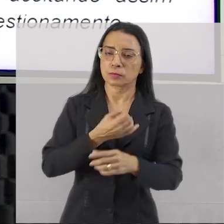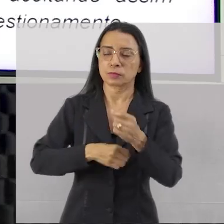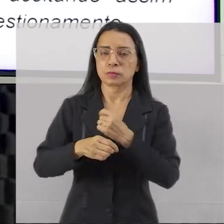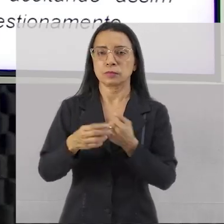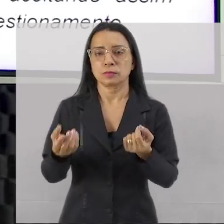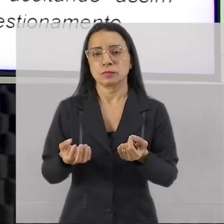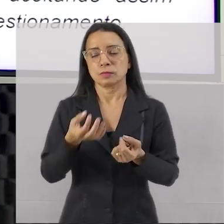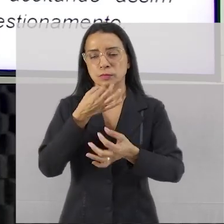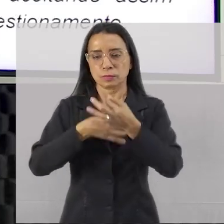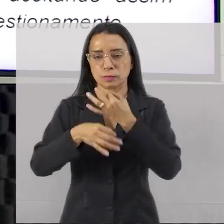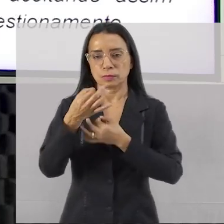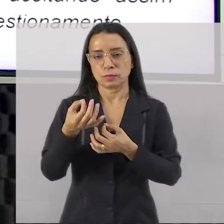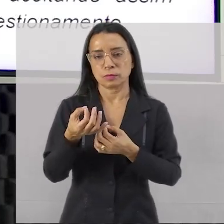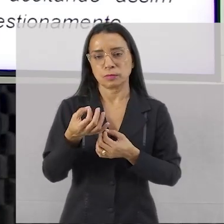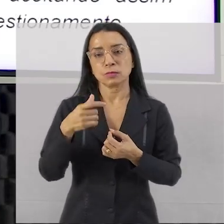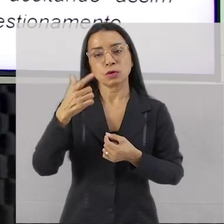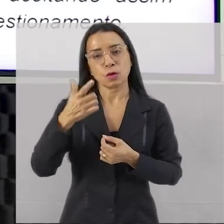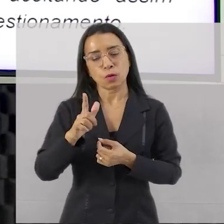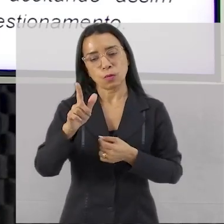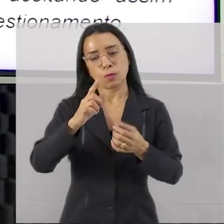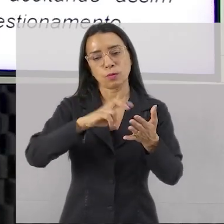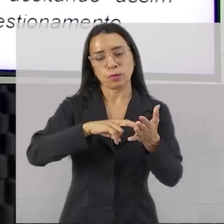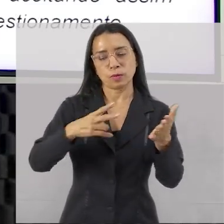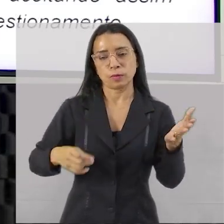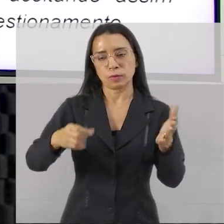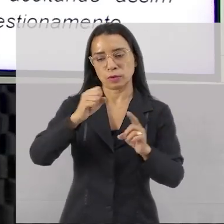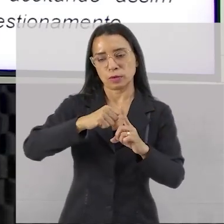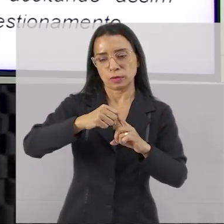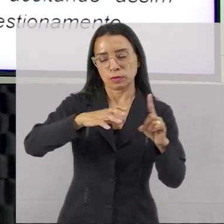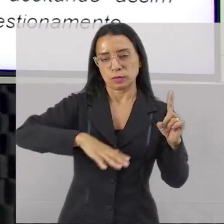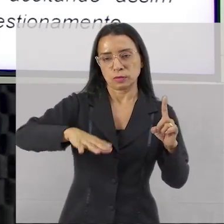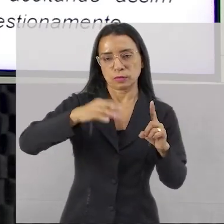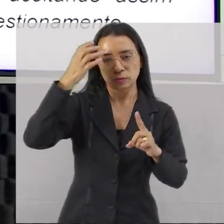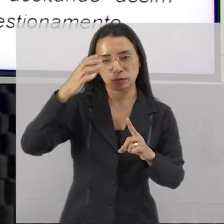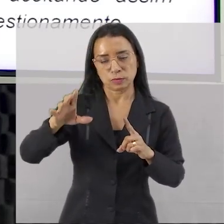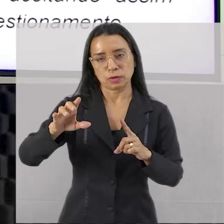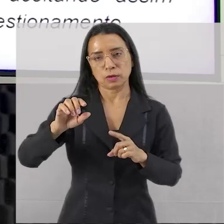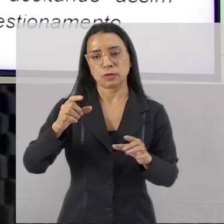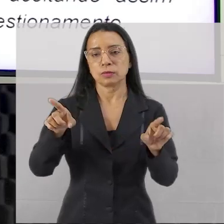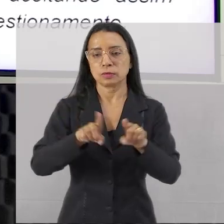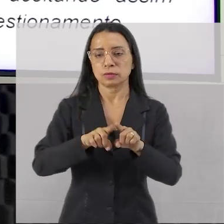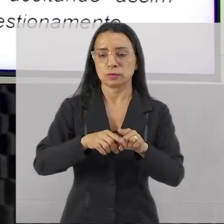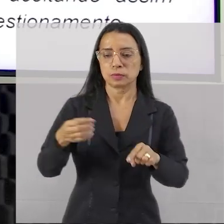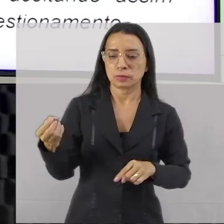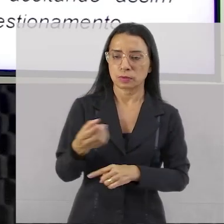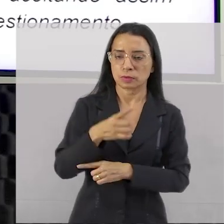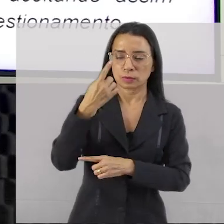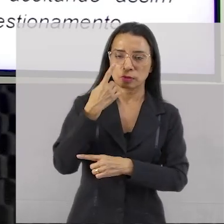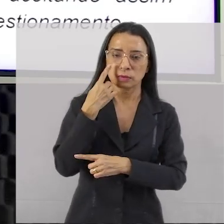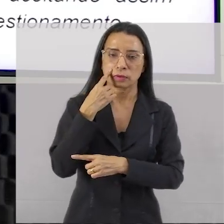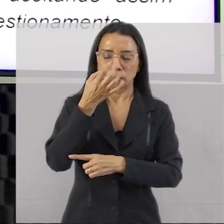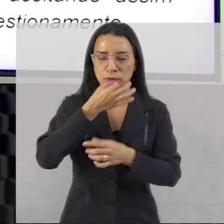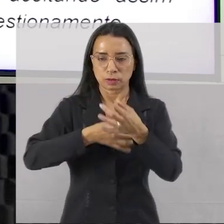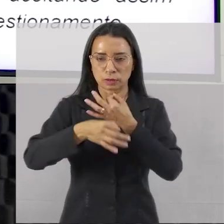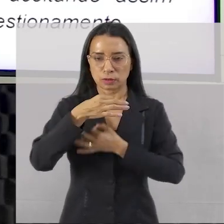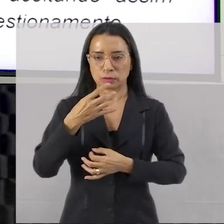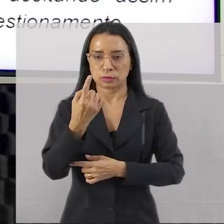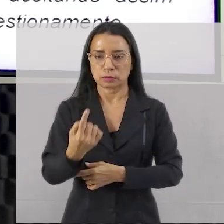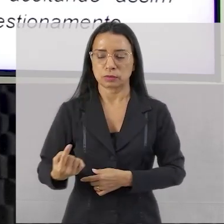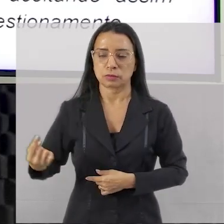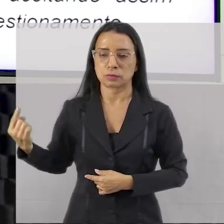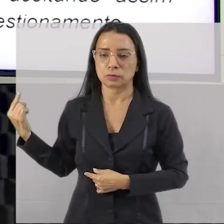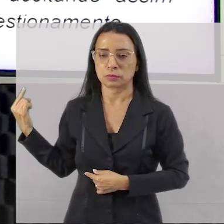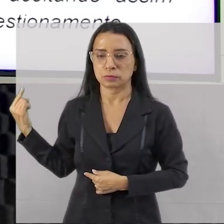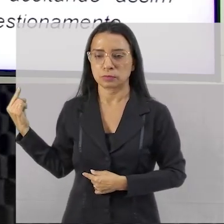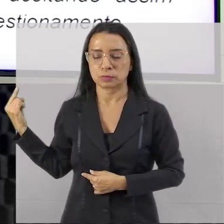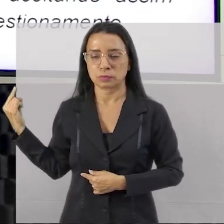novo repertório sociocultural, com isso ele vai apresentar uma nova análise crítica. Vamos lá. Outro sim, vale